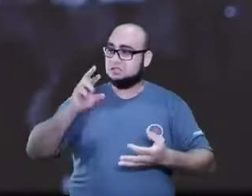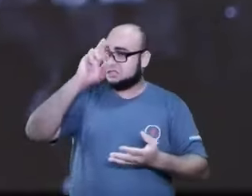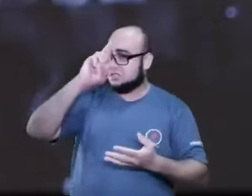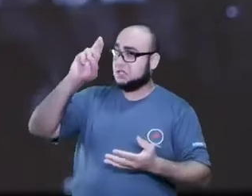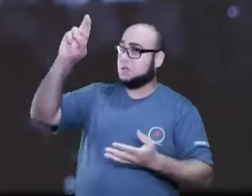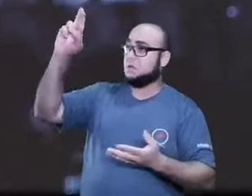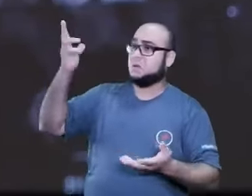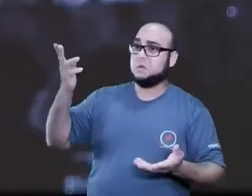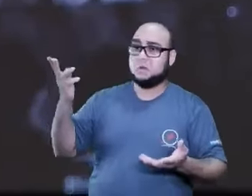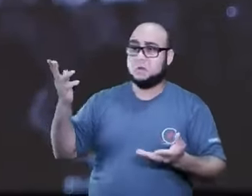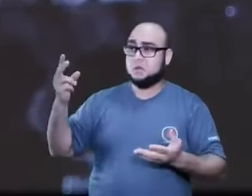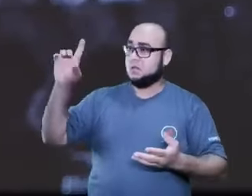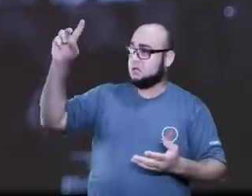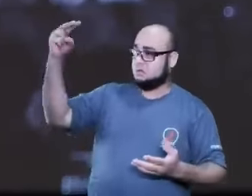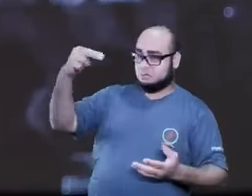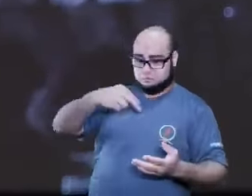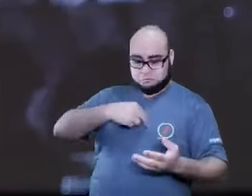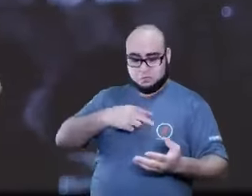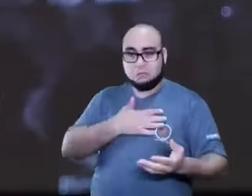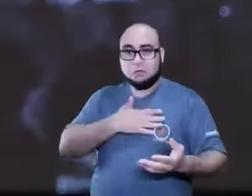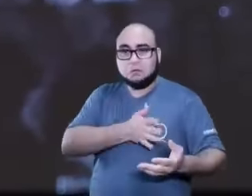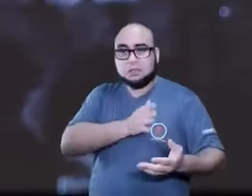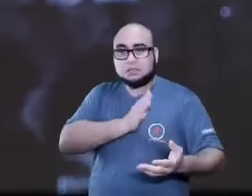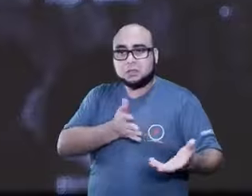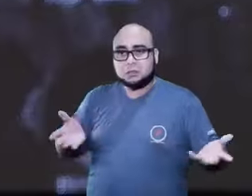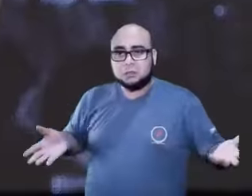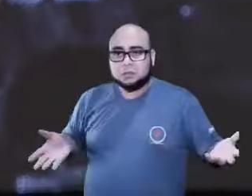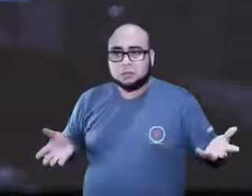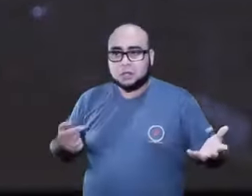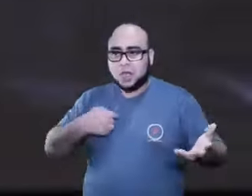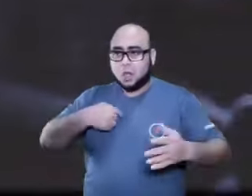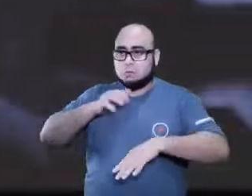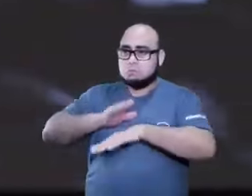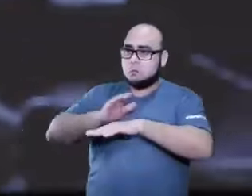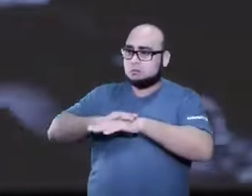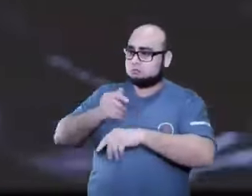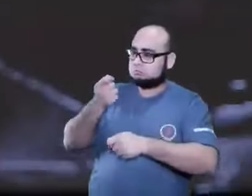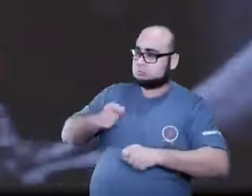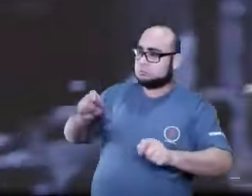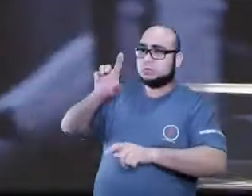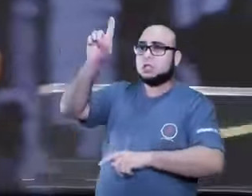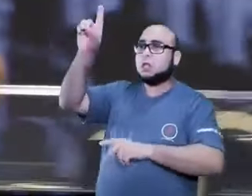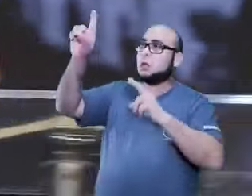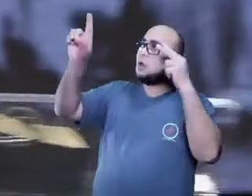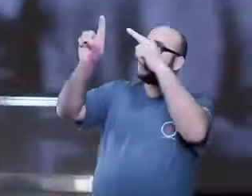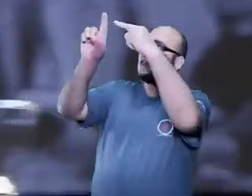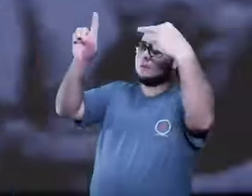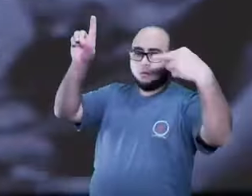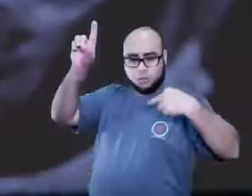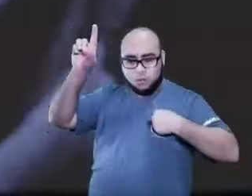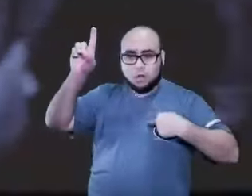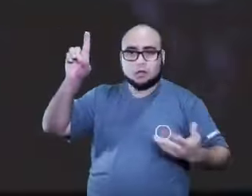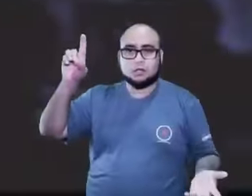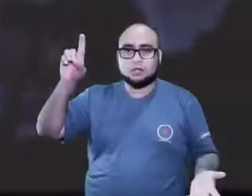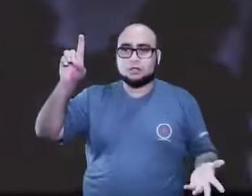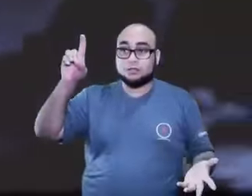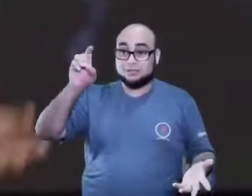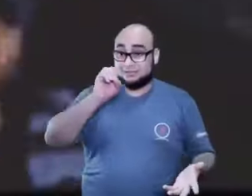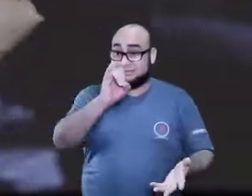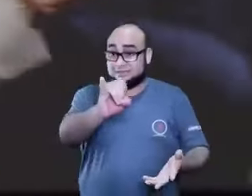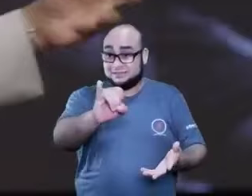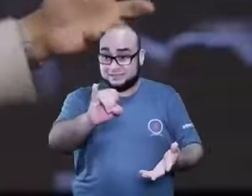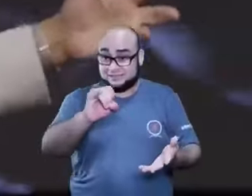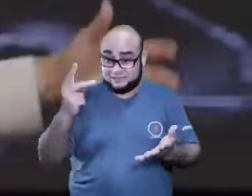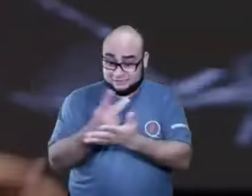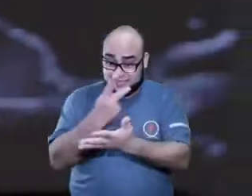uma olhadinha para mim, em vez de eu me analisar, analise-me o Senhor, vê se há em mim